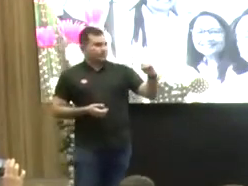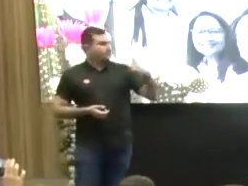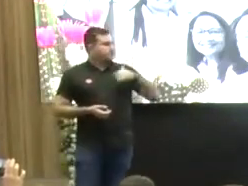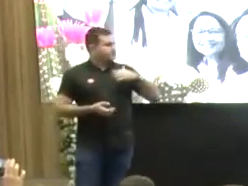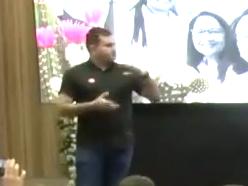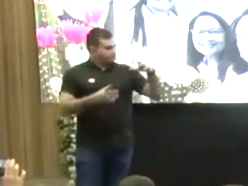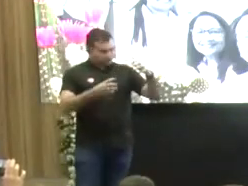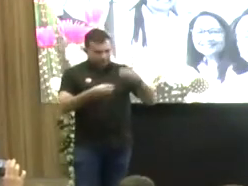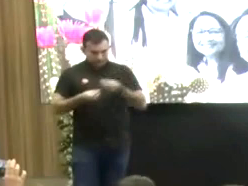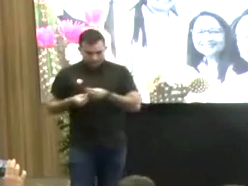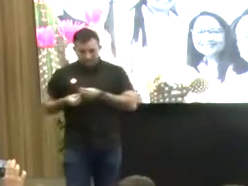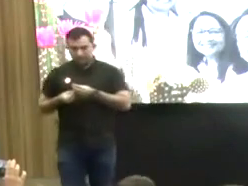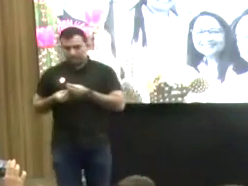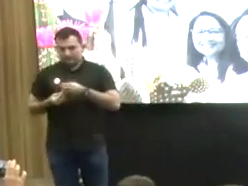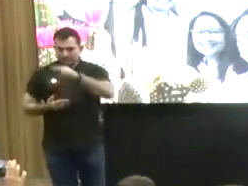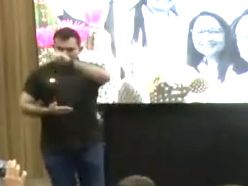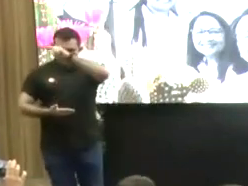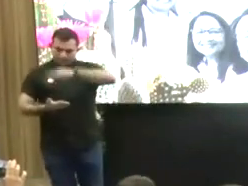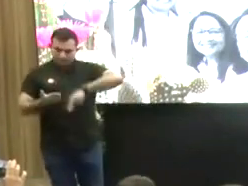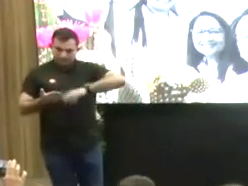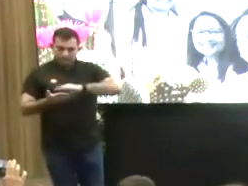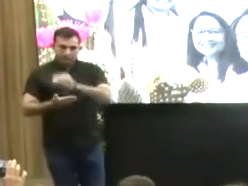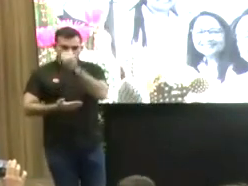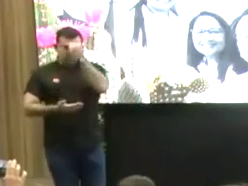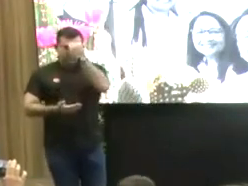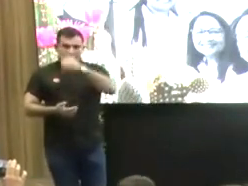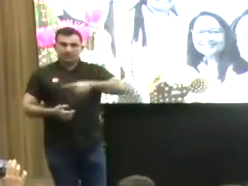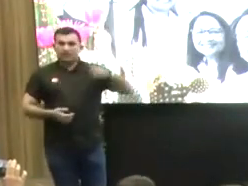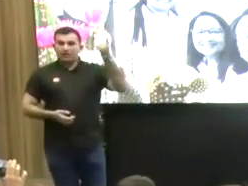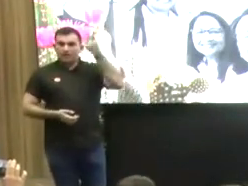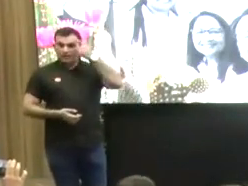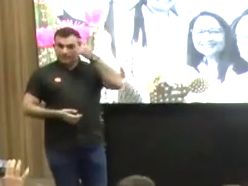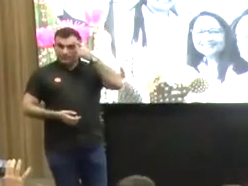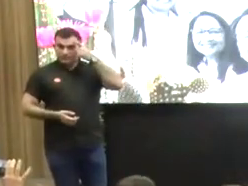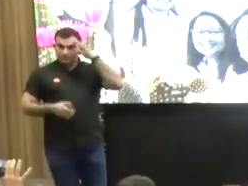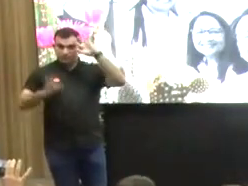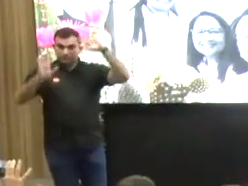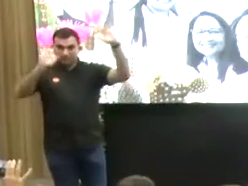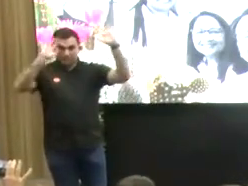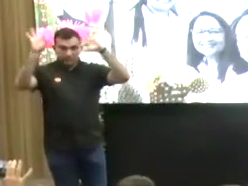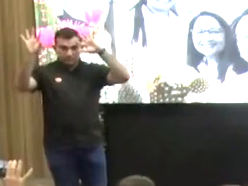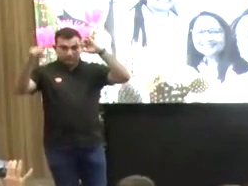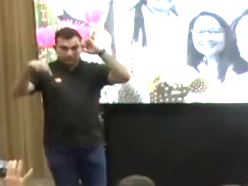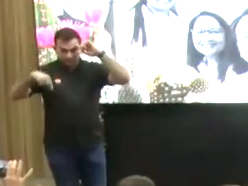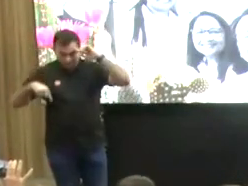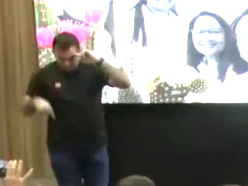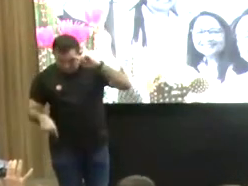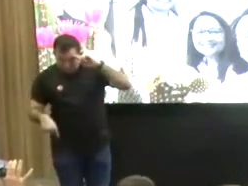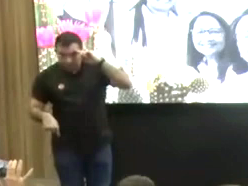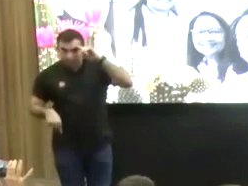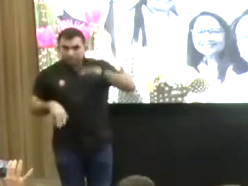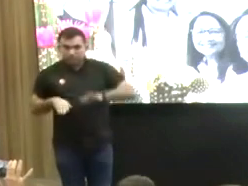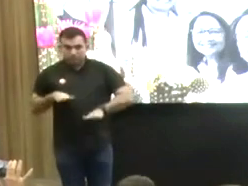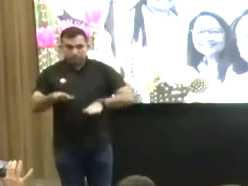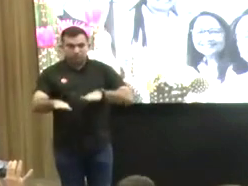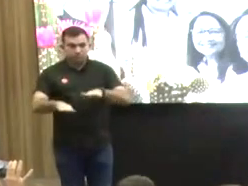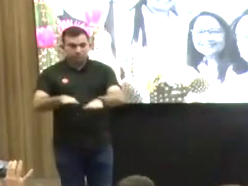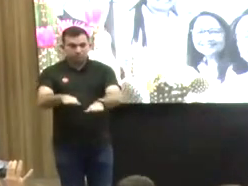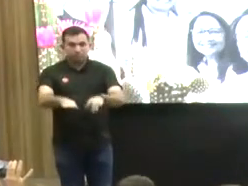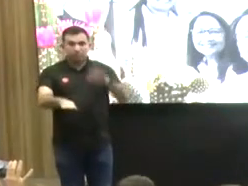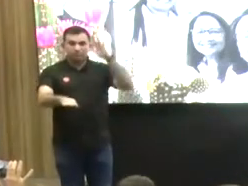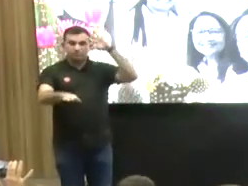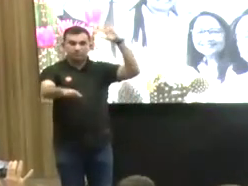como um princípio epistemológico. A cabeça pensa onde os pés pisam.